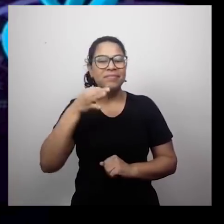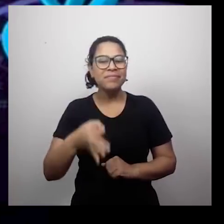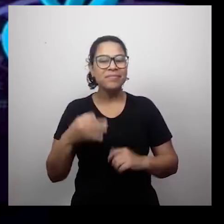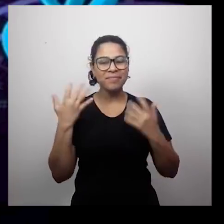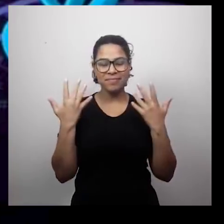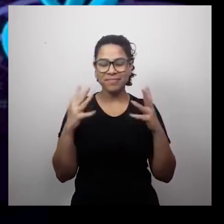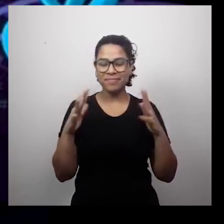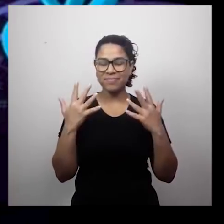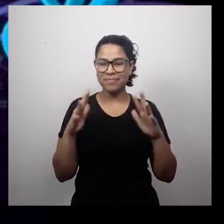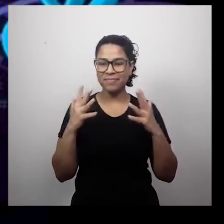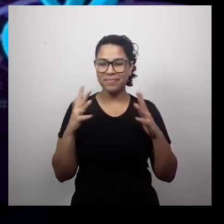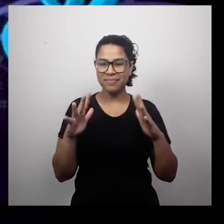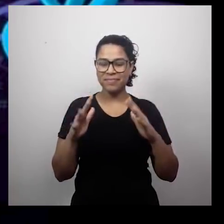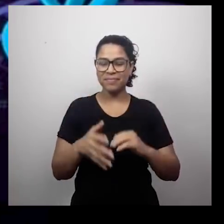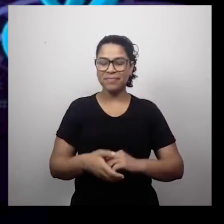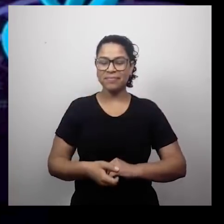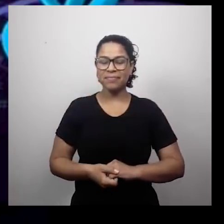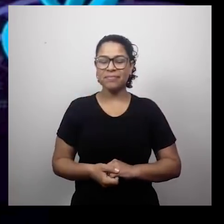Congratulations!